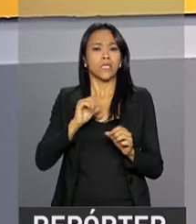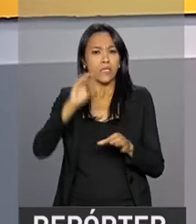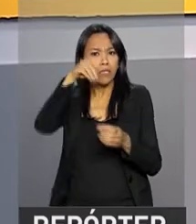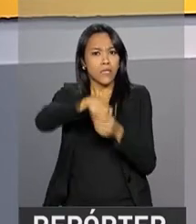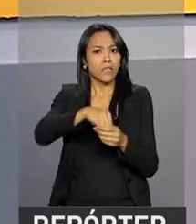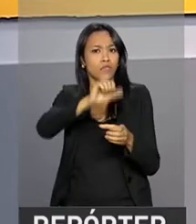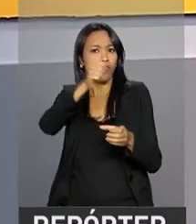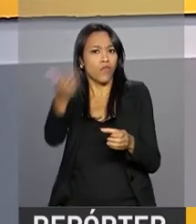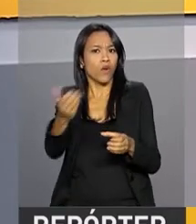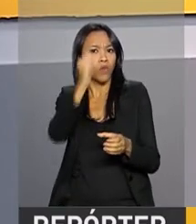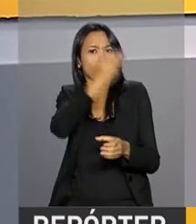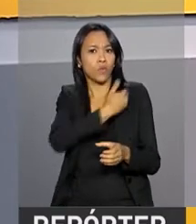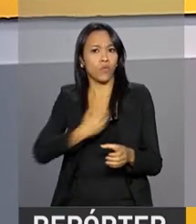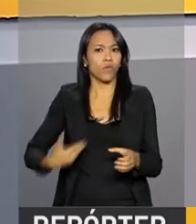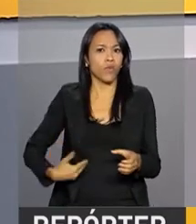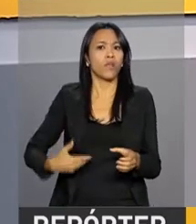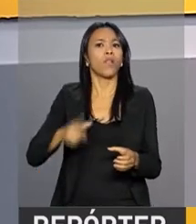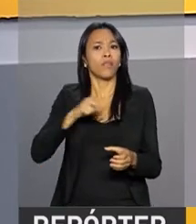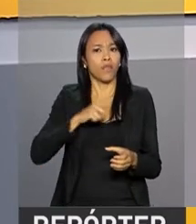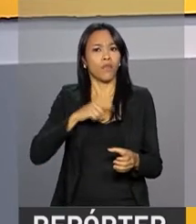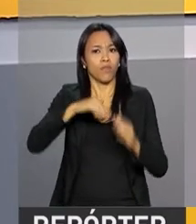do governo, registrou queda de